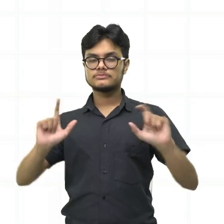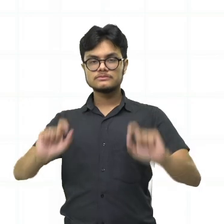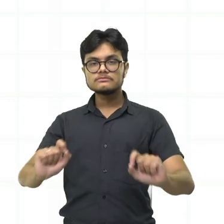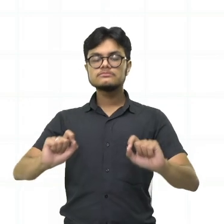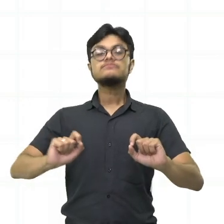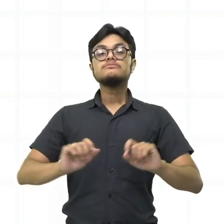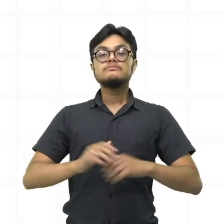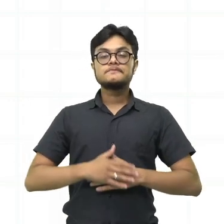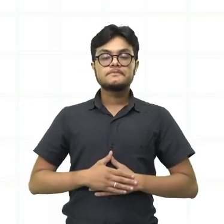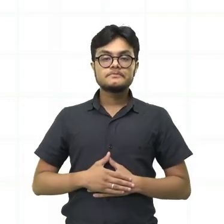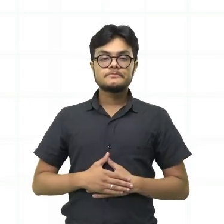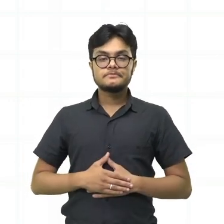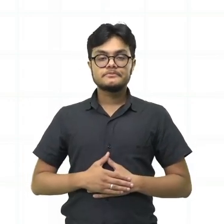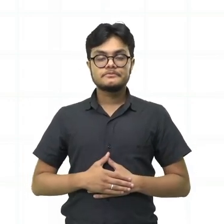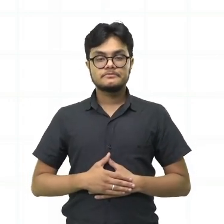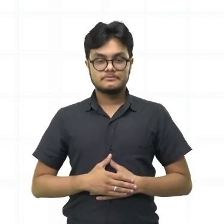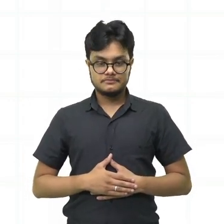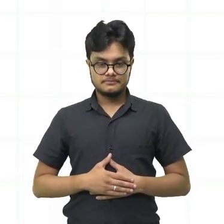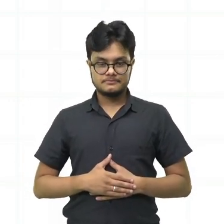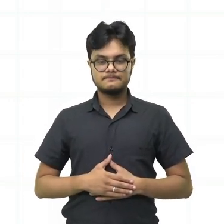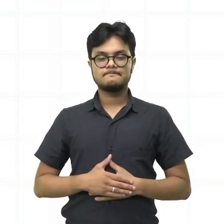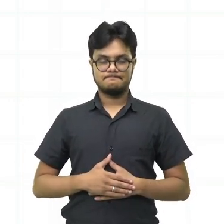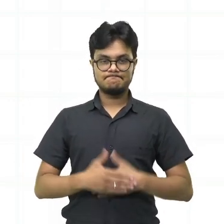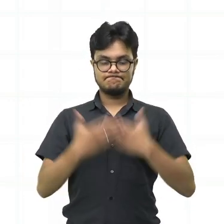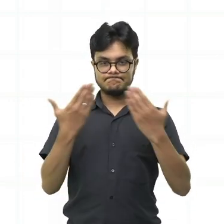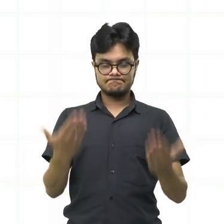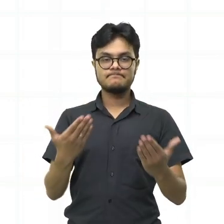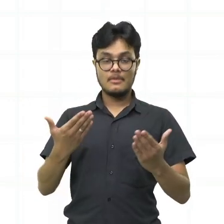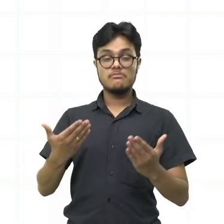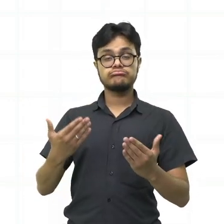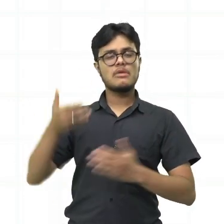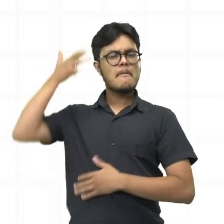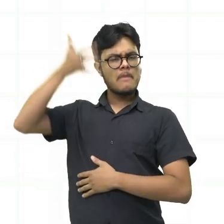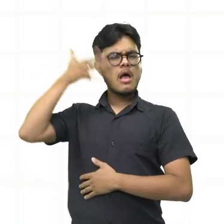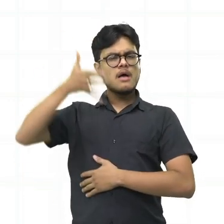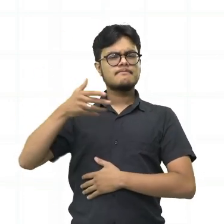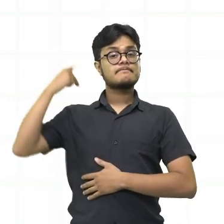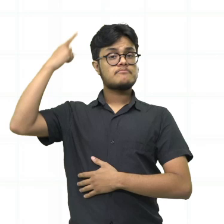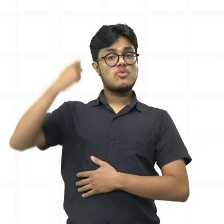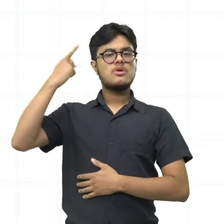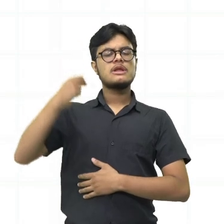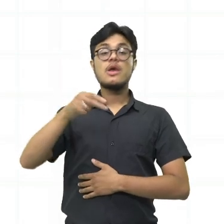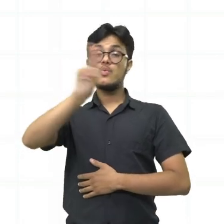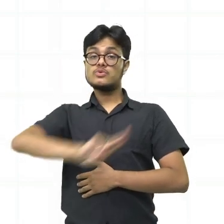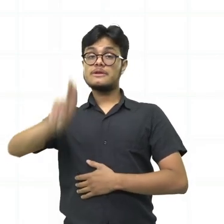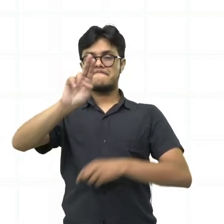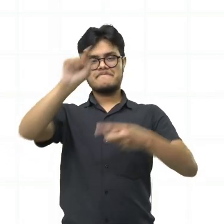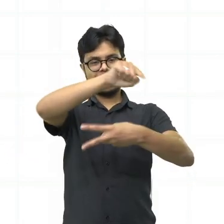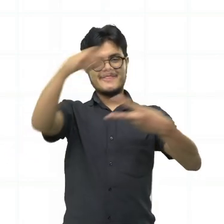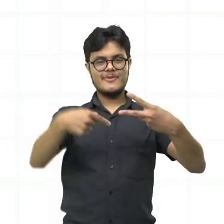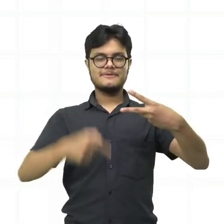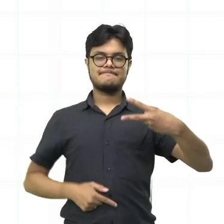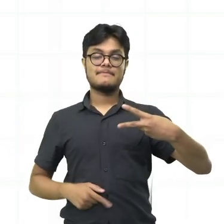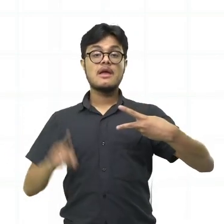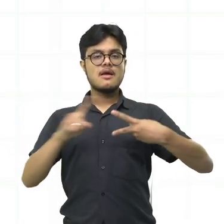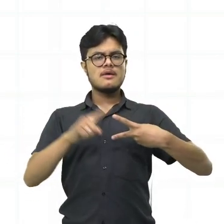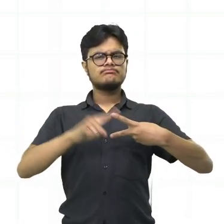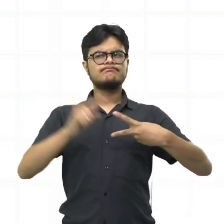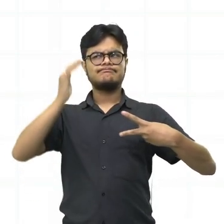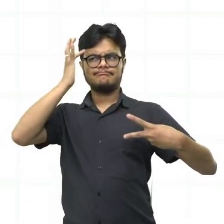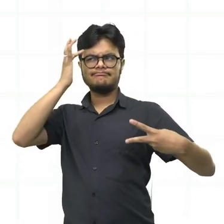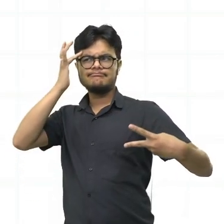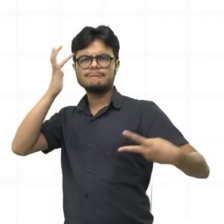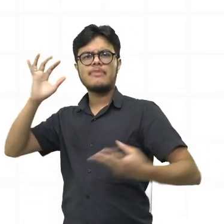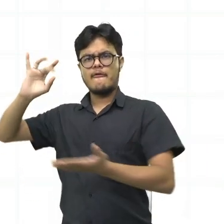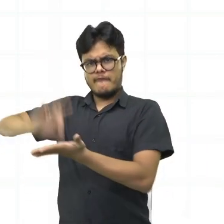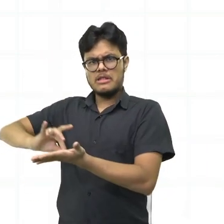político também ele vai apelar, né, para argumentos racionais e também